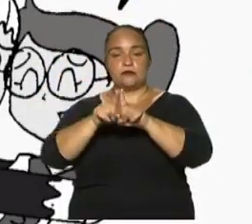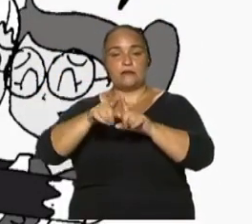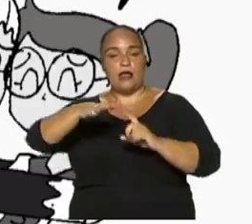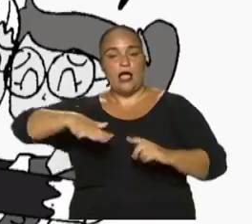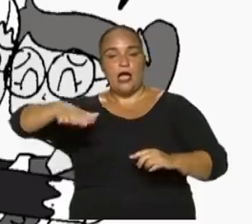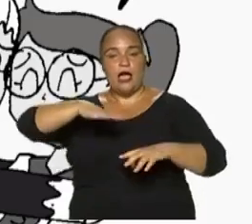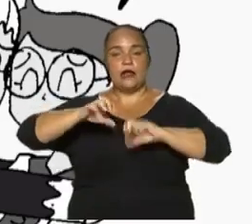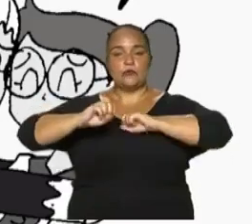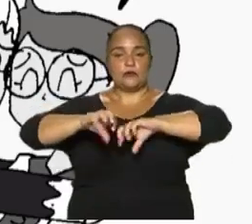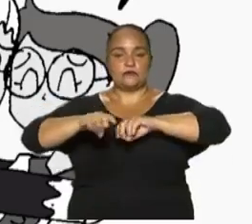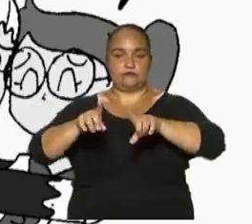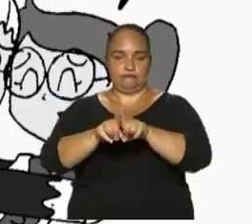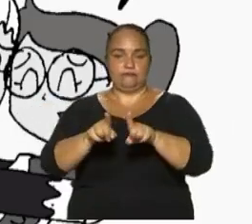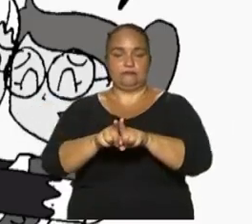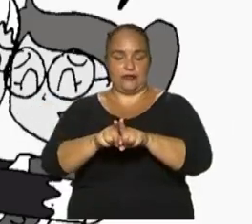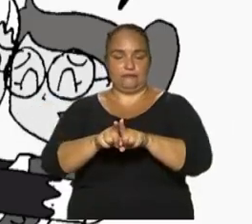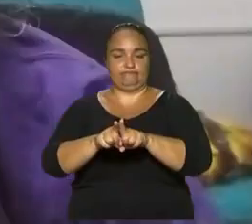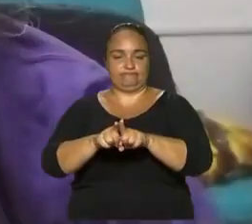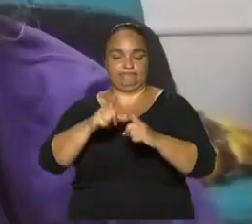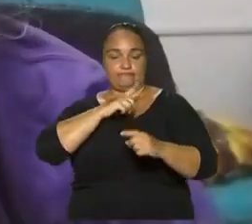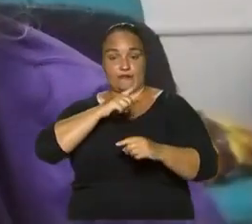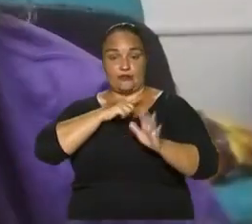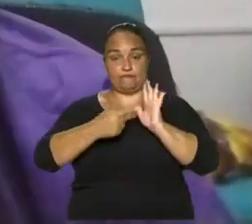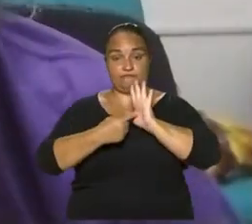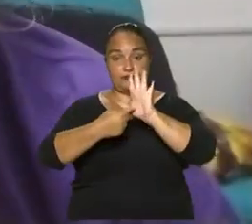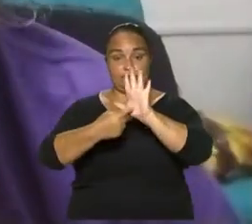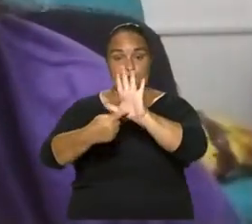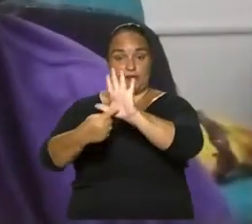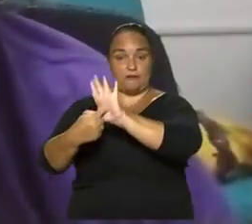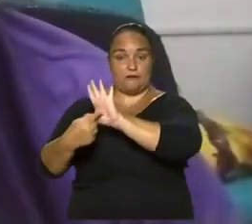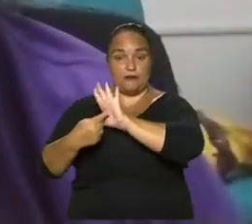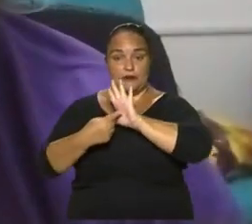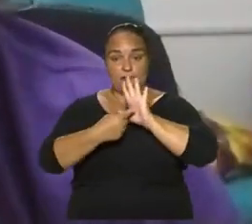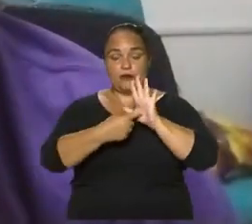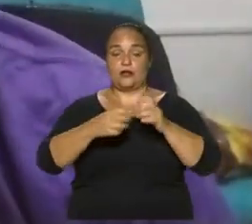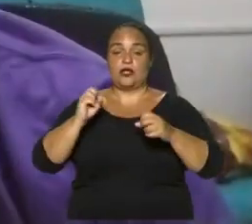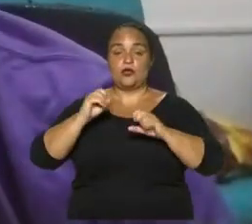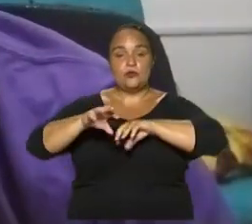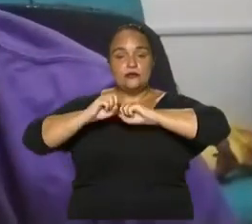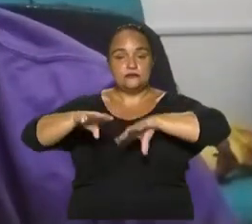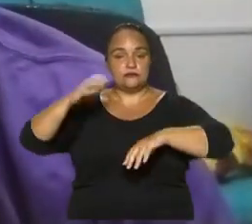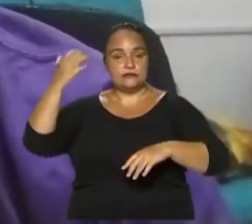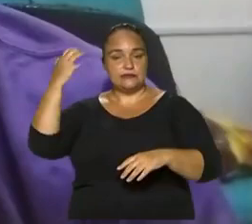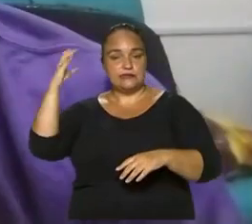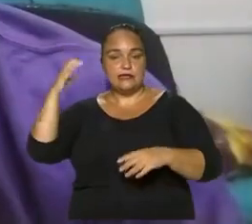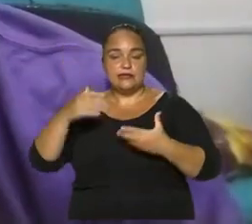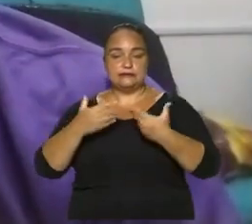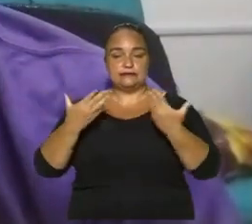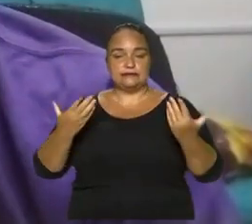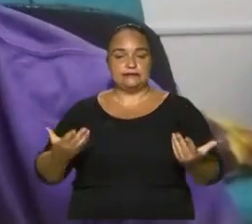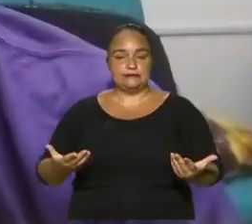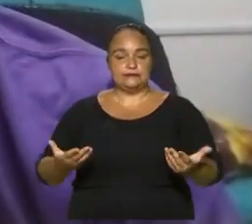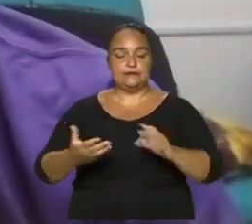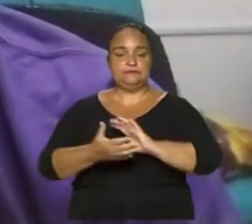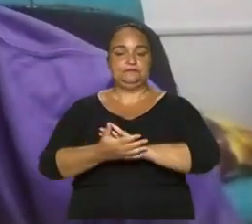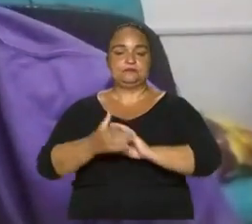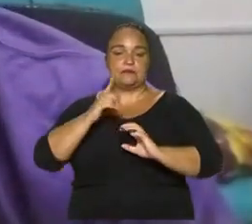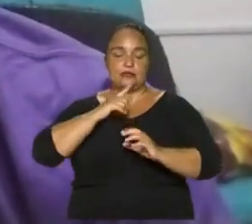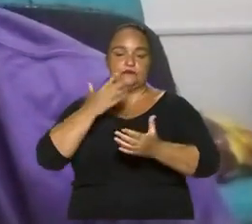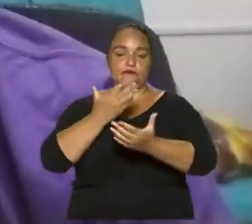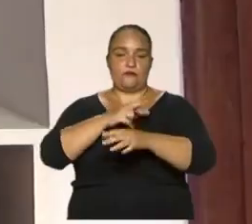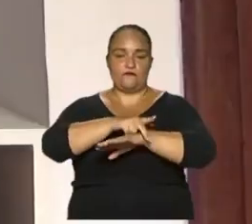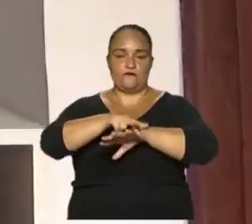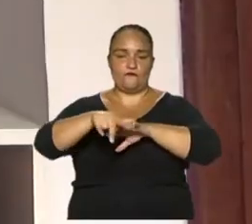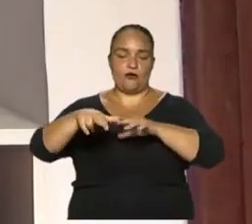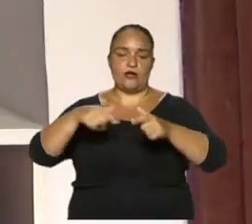de educação também, né, que tem aparecido de várias formas, educação para a ciência, enfim. Tenho visto vários